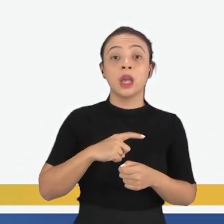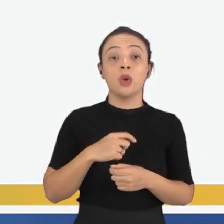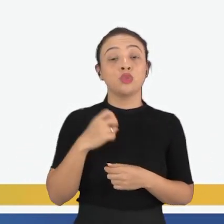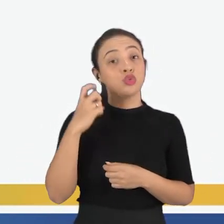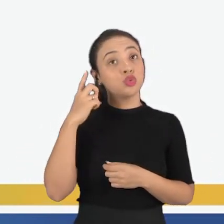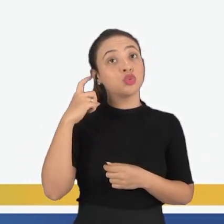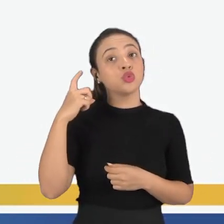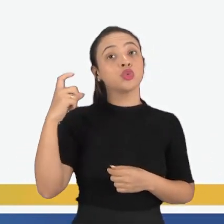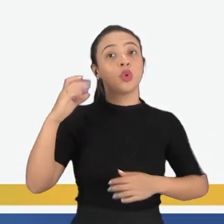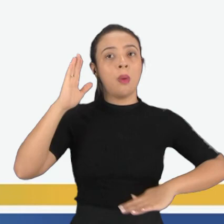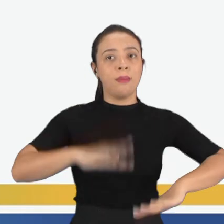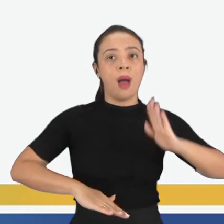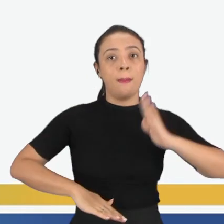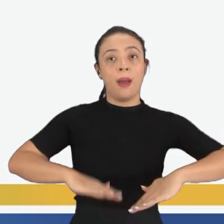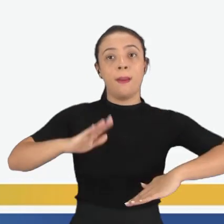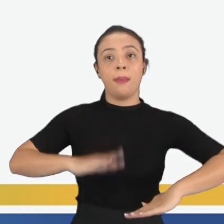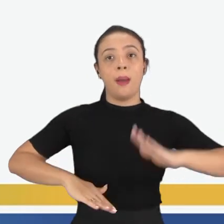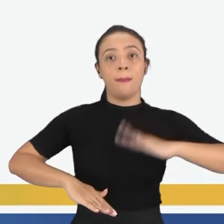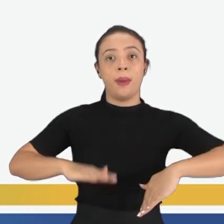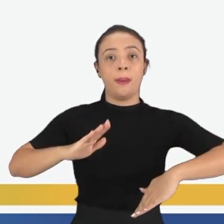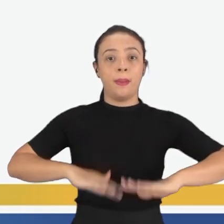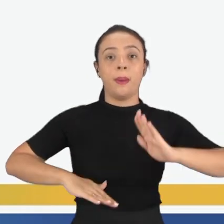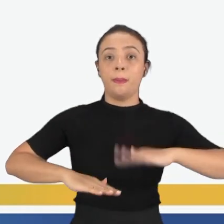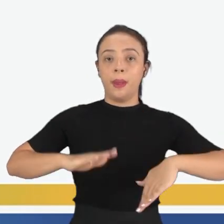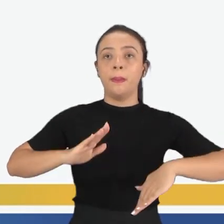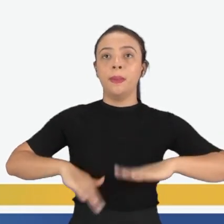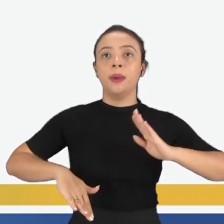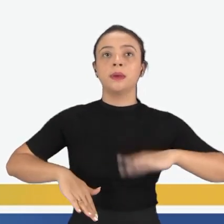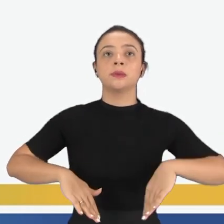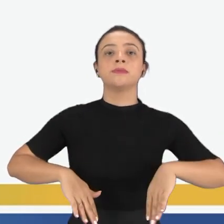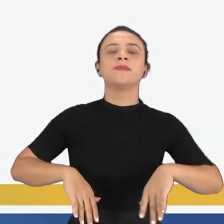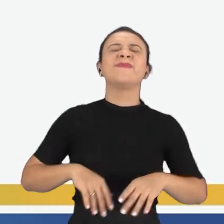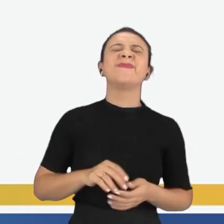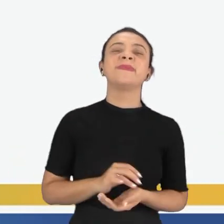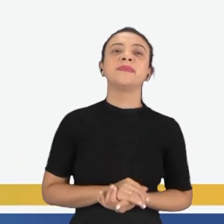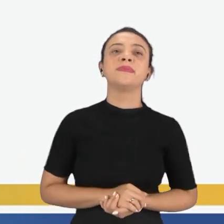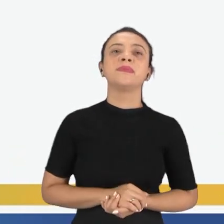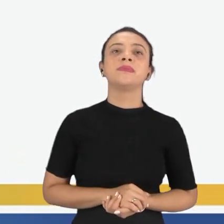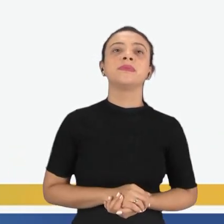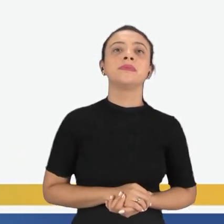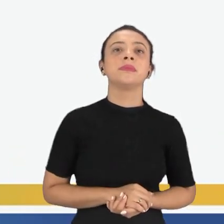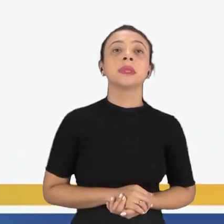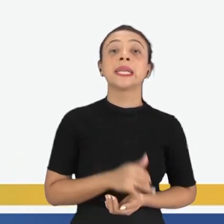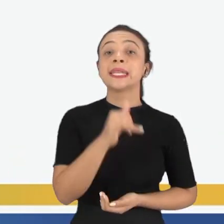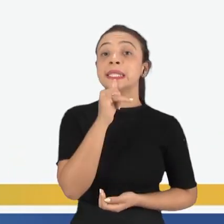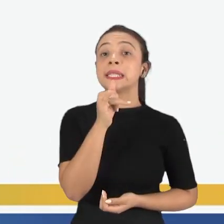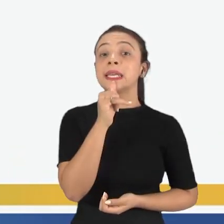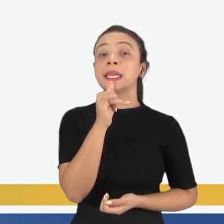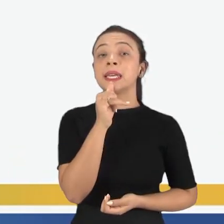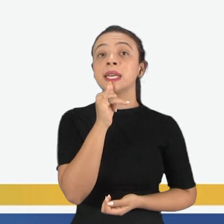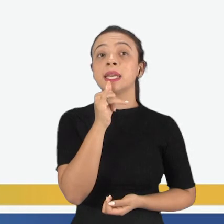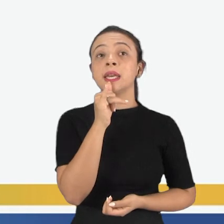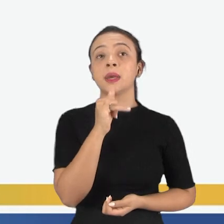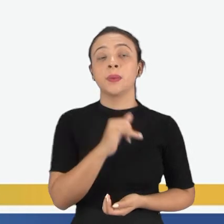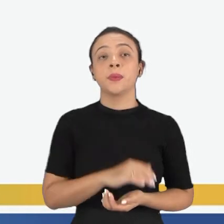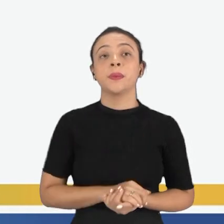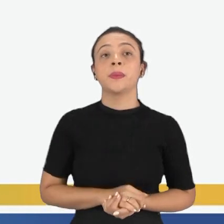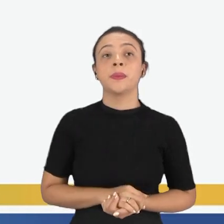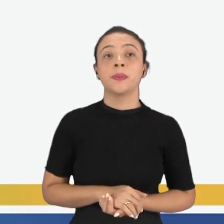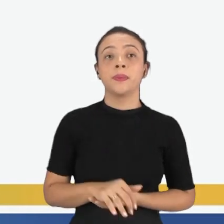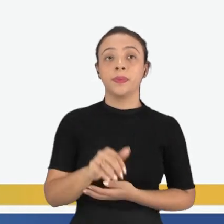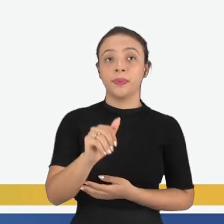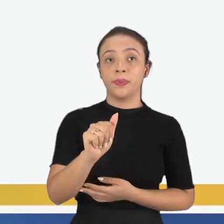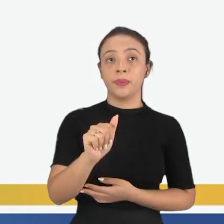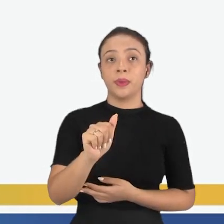meio de pancadas sobre qualquer superfície ou pelo atrito. São exemplos de instrumentos de percussão: